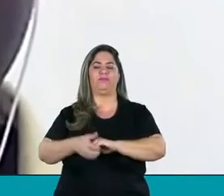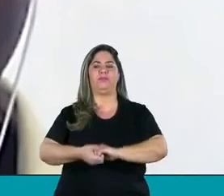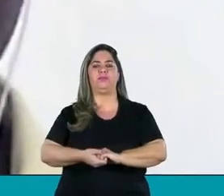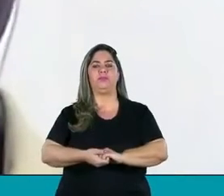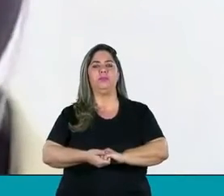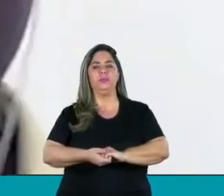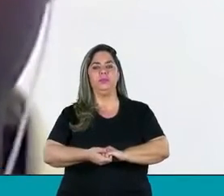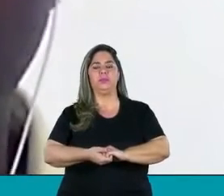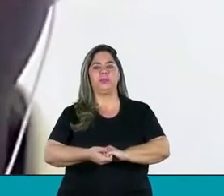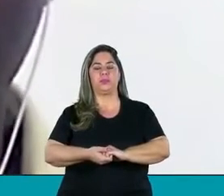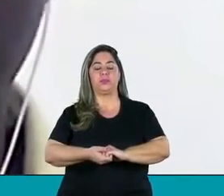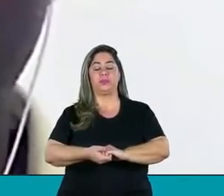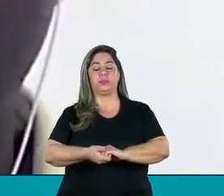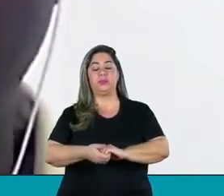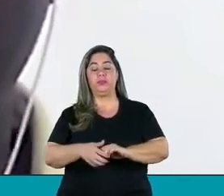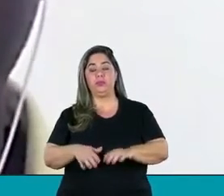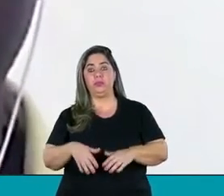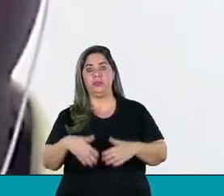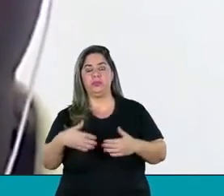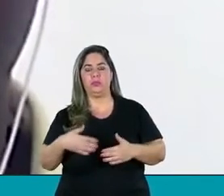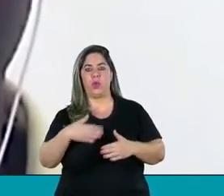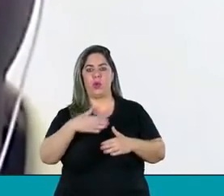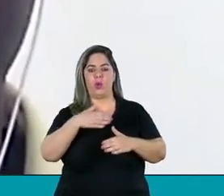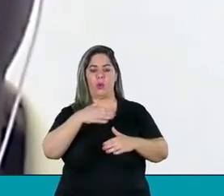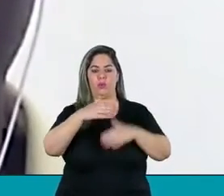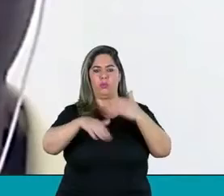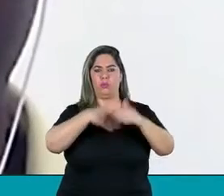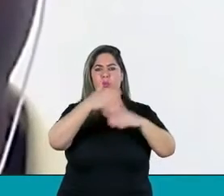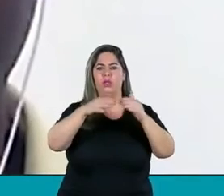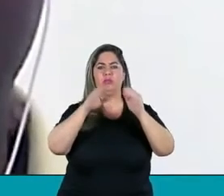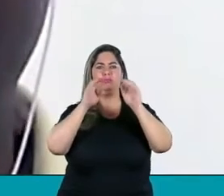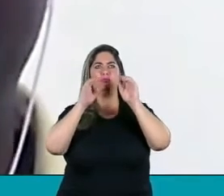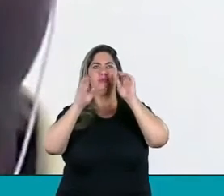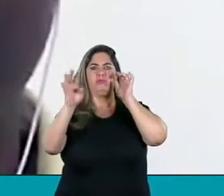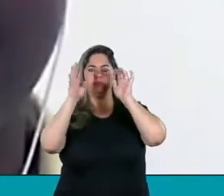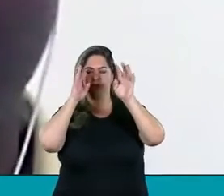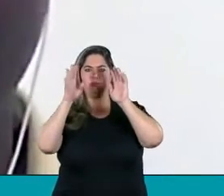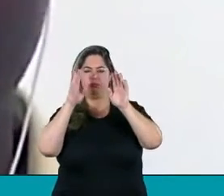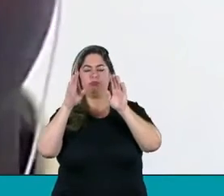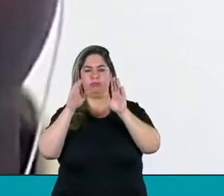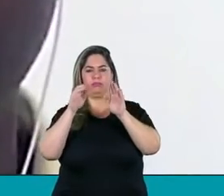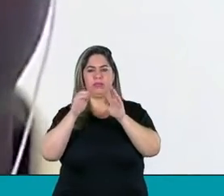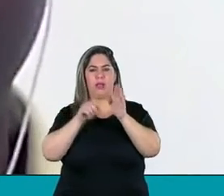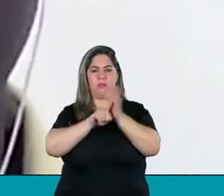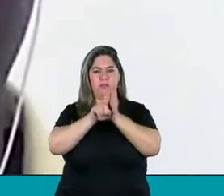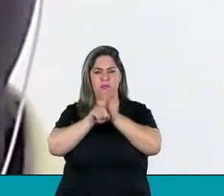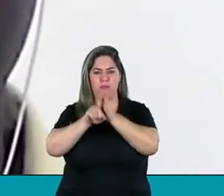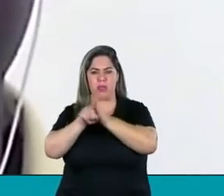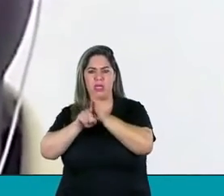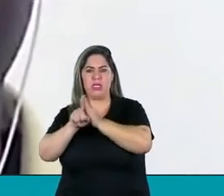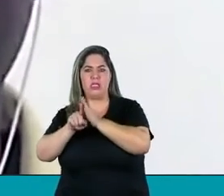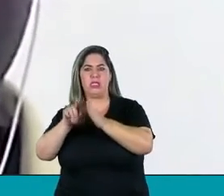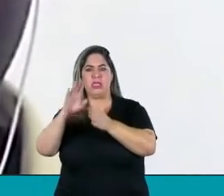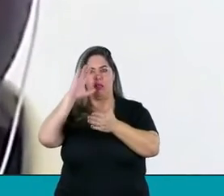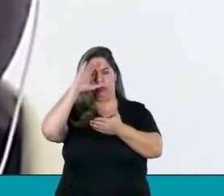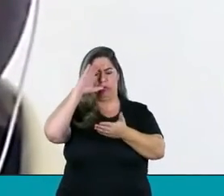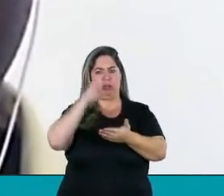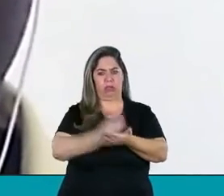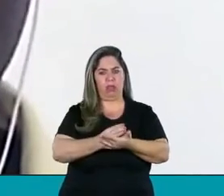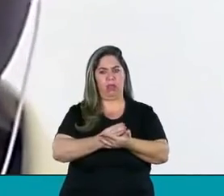auto-organizadora. Não obstante, o processo de reflexão sobre a teoria científica, a defesa das teses de Kuhn e